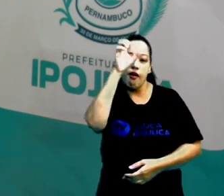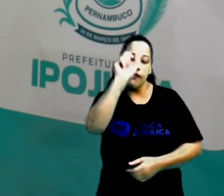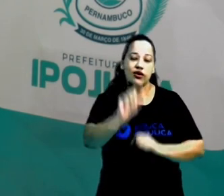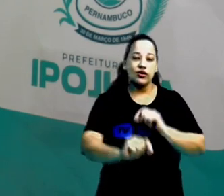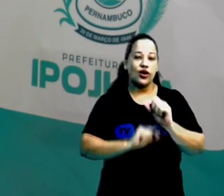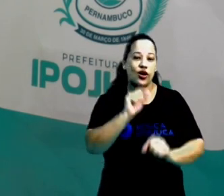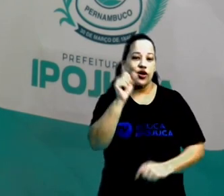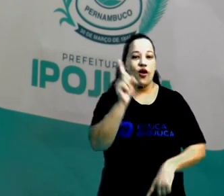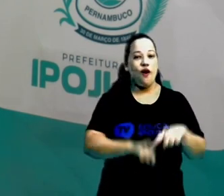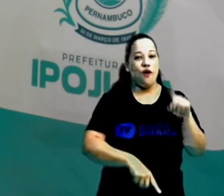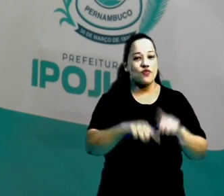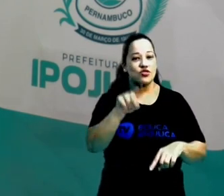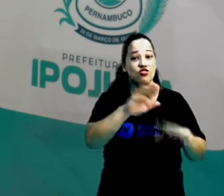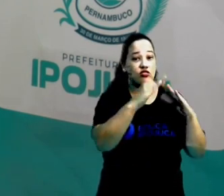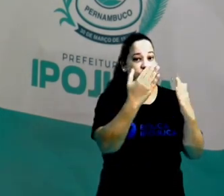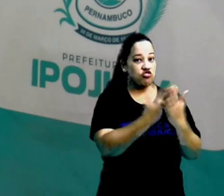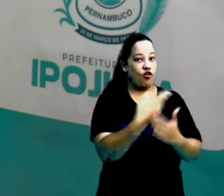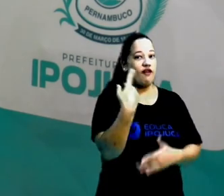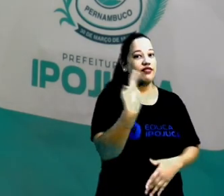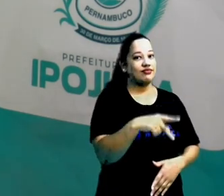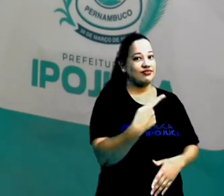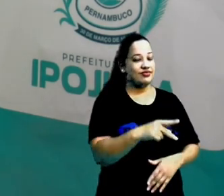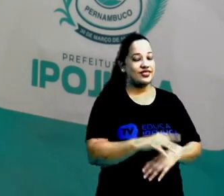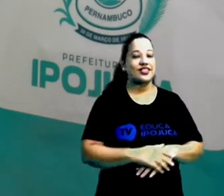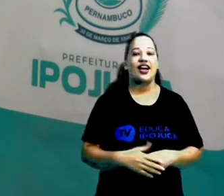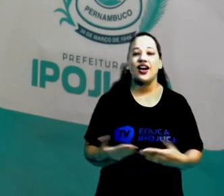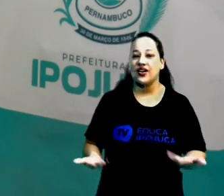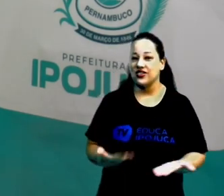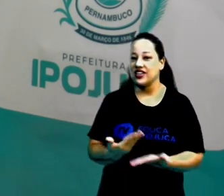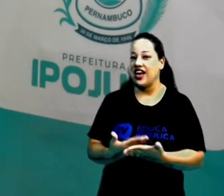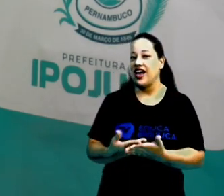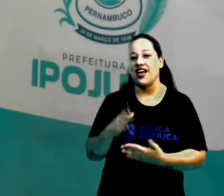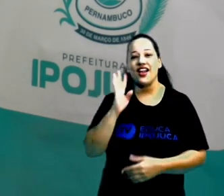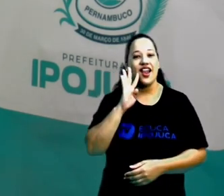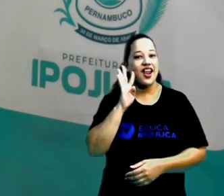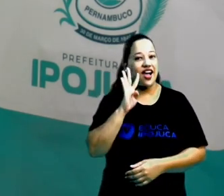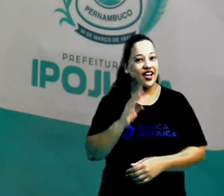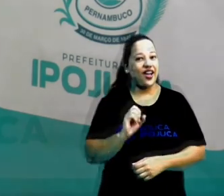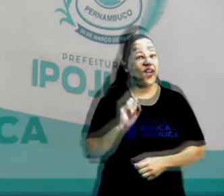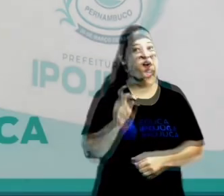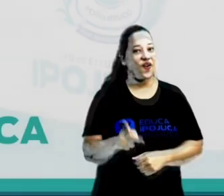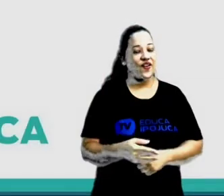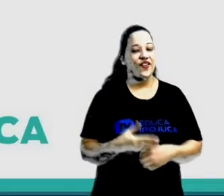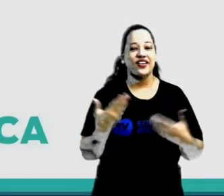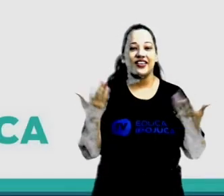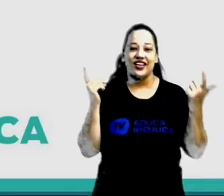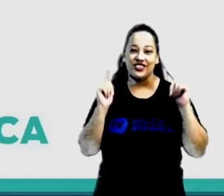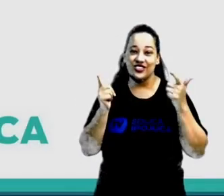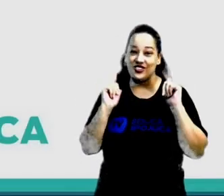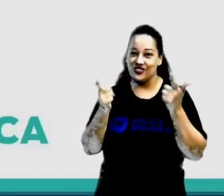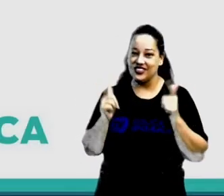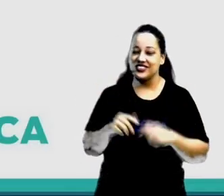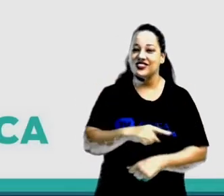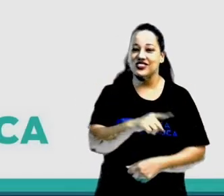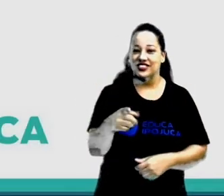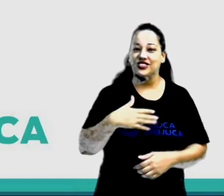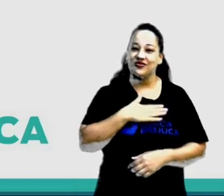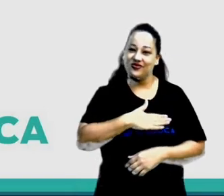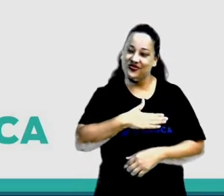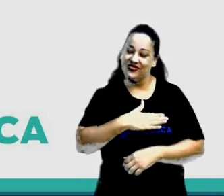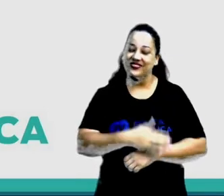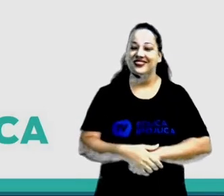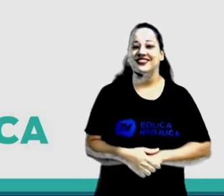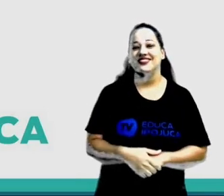School Objects, os objetos escolares, e a aula vai ser bem legal, certo? Divertida e espero que vocês gostem.